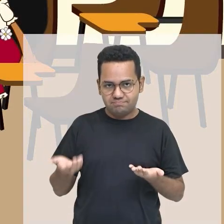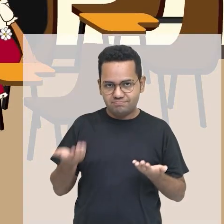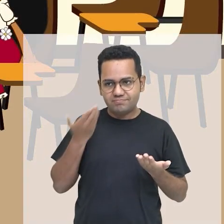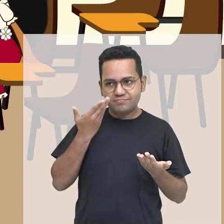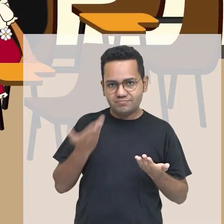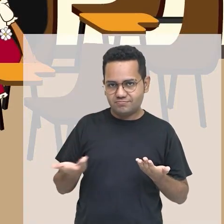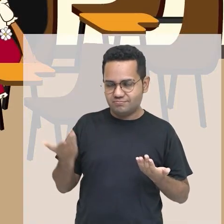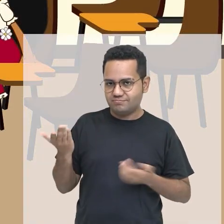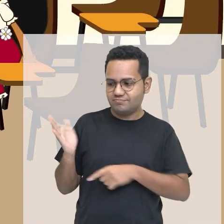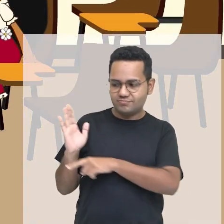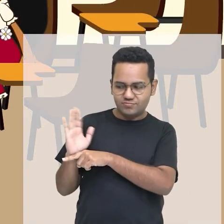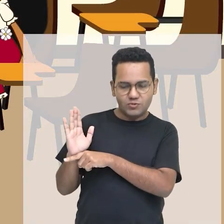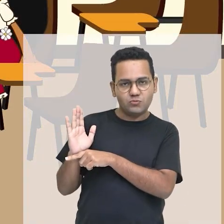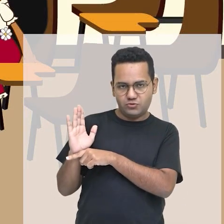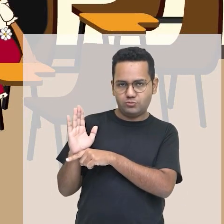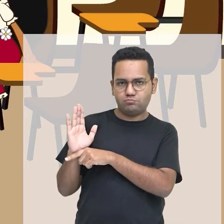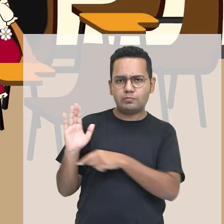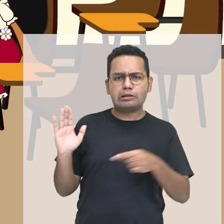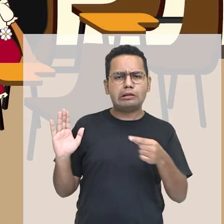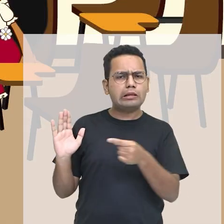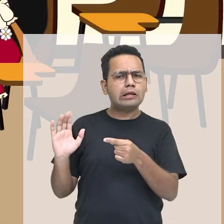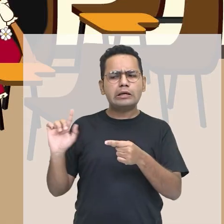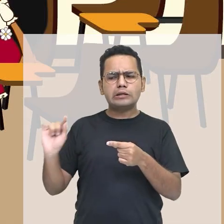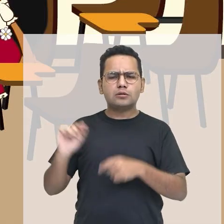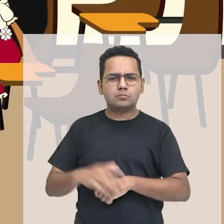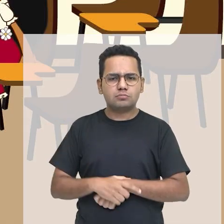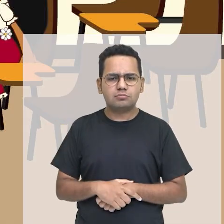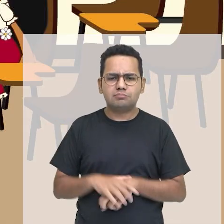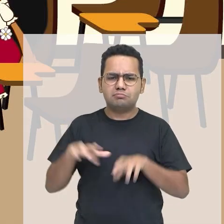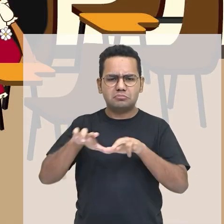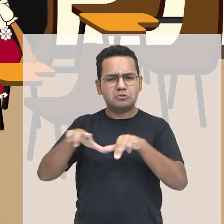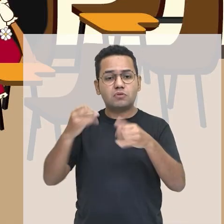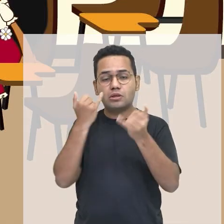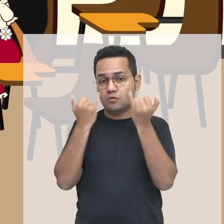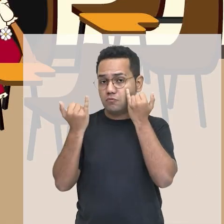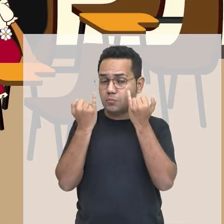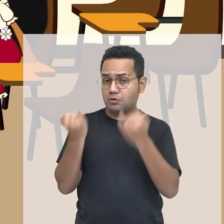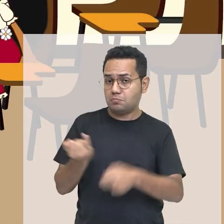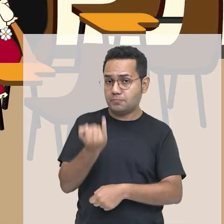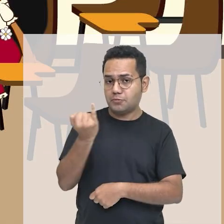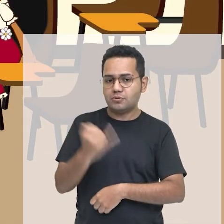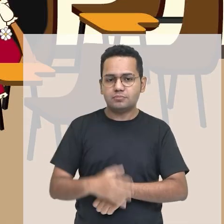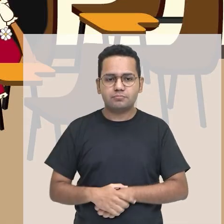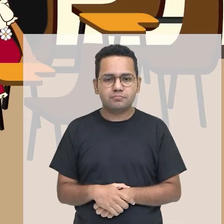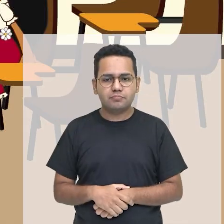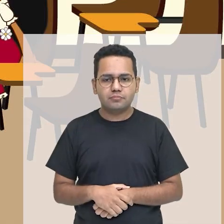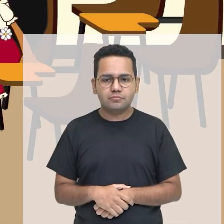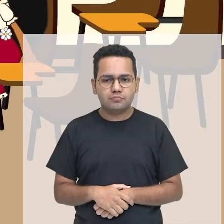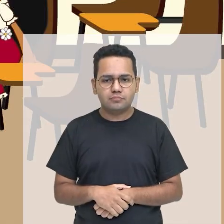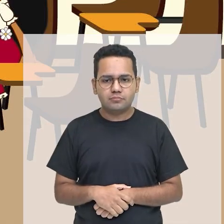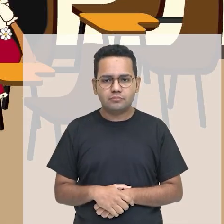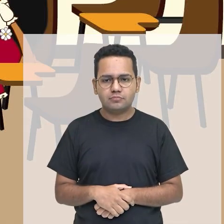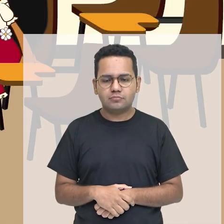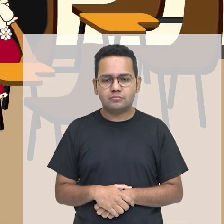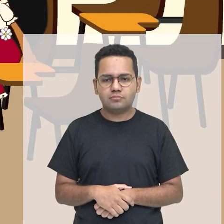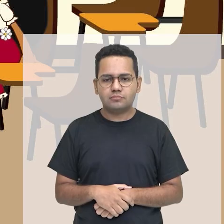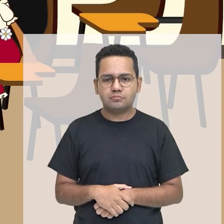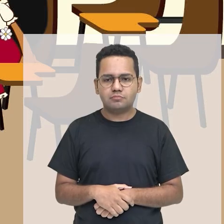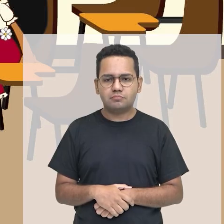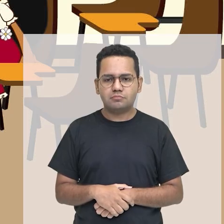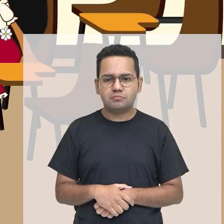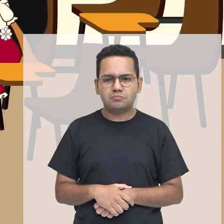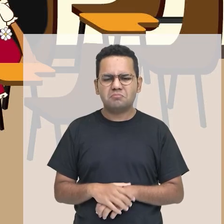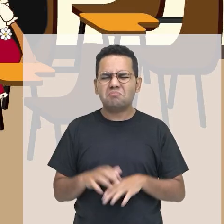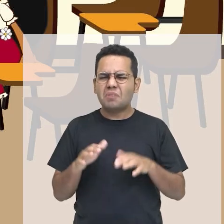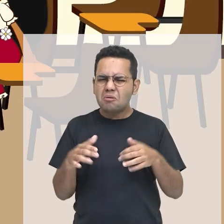Então, nesse pequeno vídeo nós vimos algumas informações muito importantes, que não precisam necessariamente estar conectados